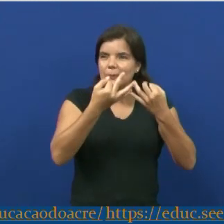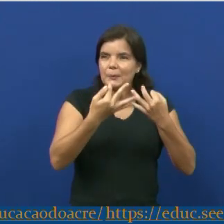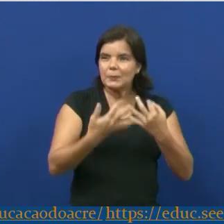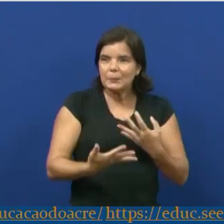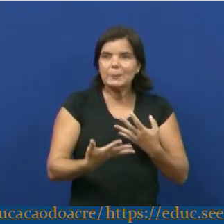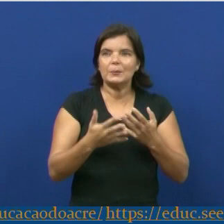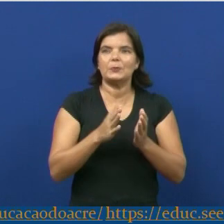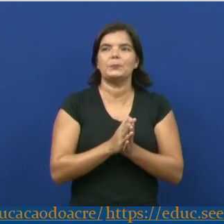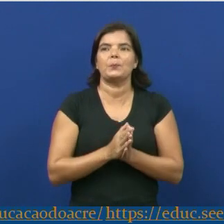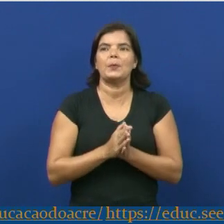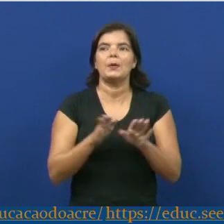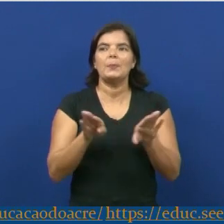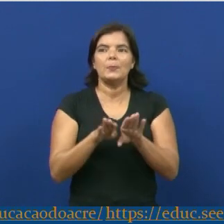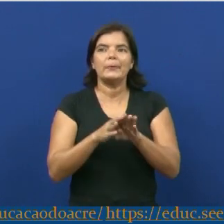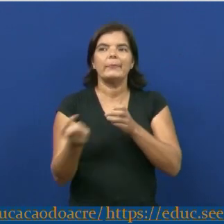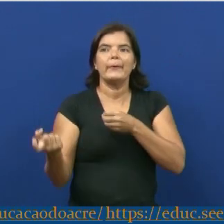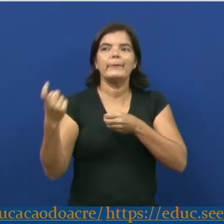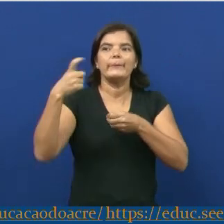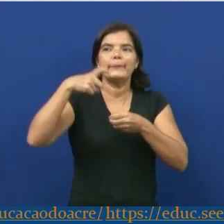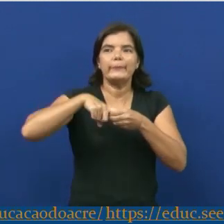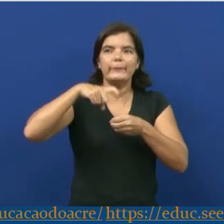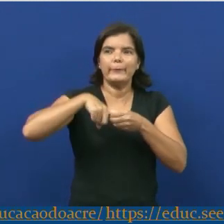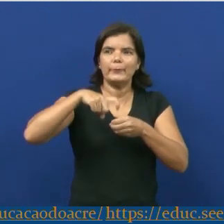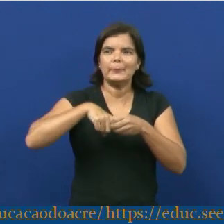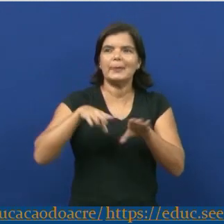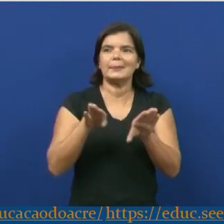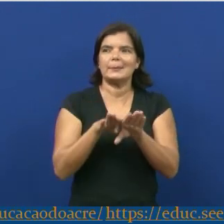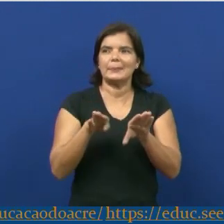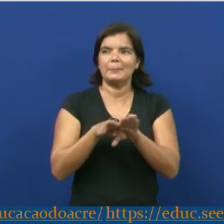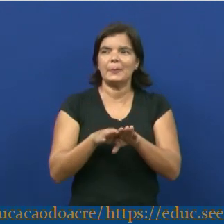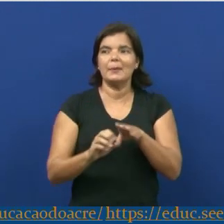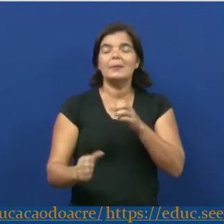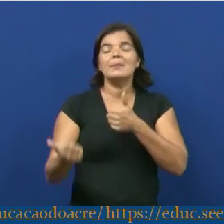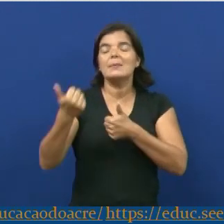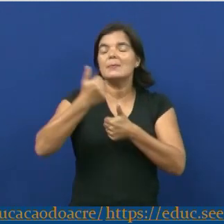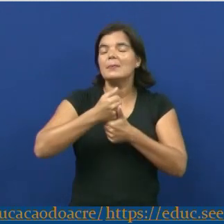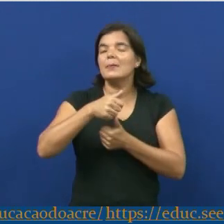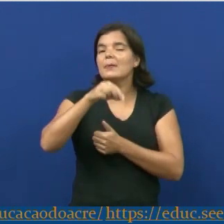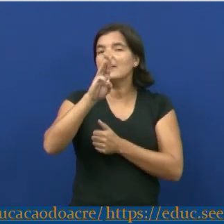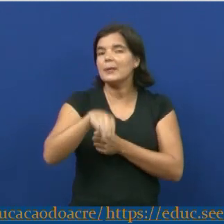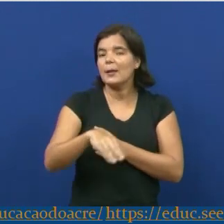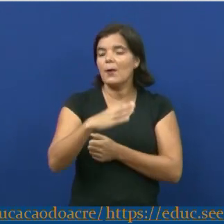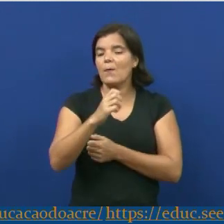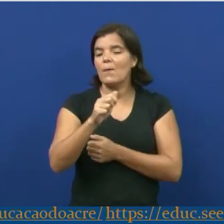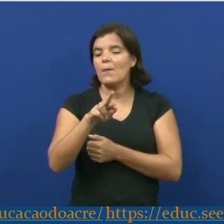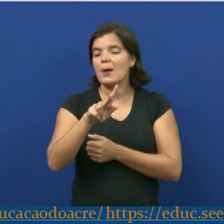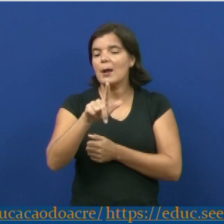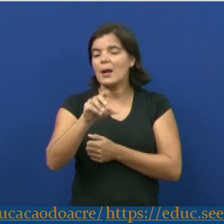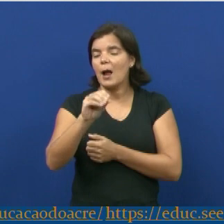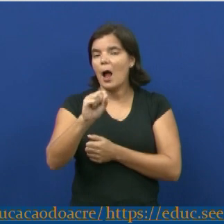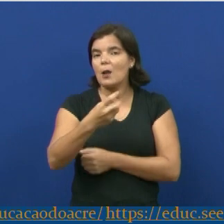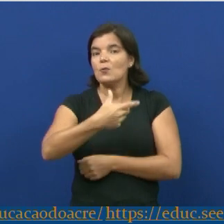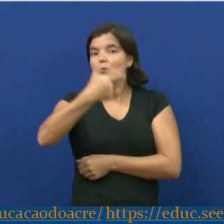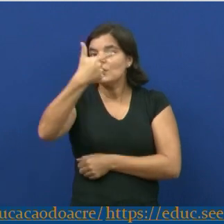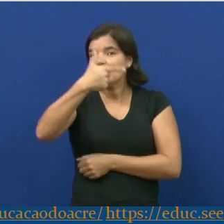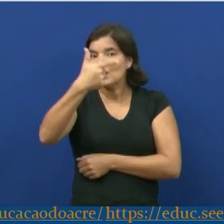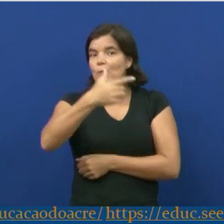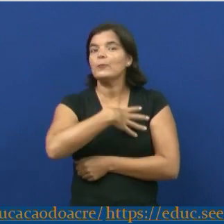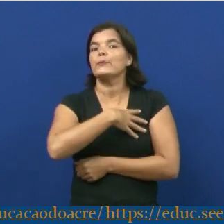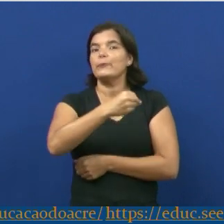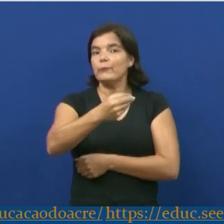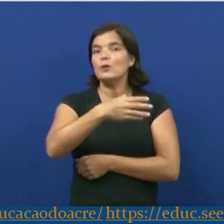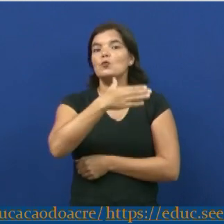da dinastia Stuart? Pois é, eles vão voltar ao poder. E quem vai assumir agora é o Carlos II, filho do rei